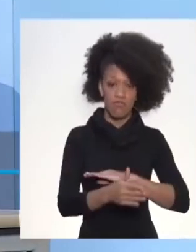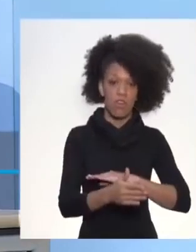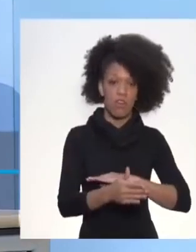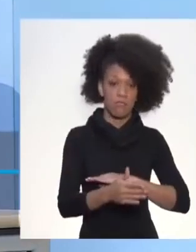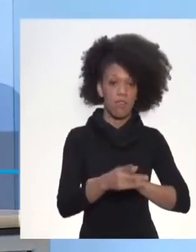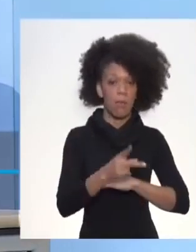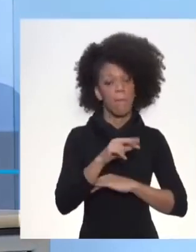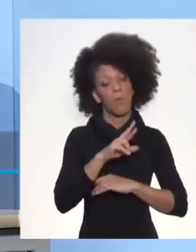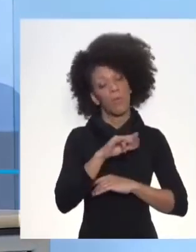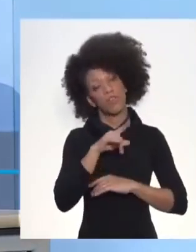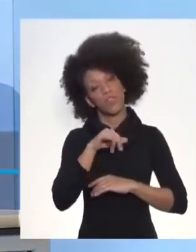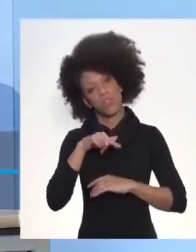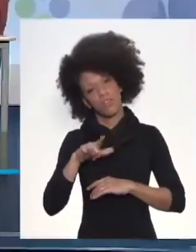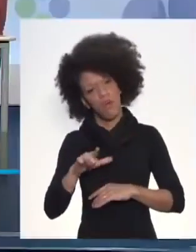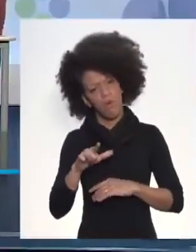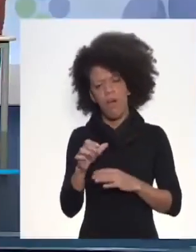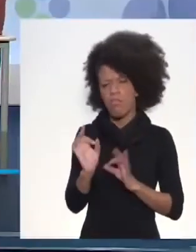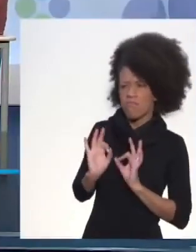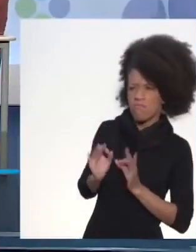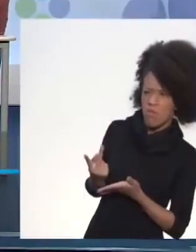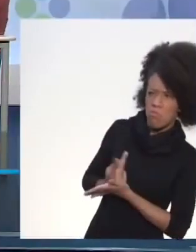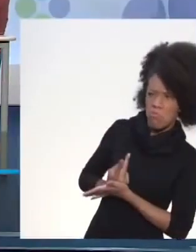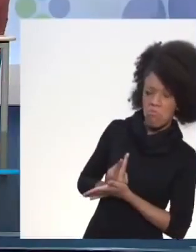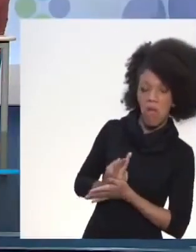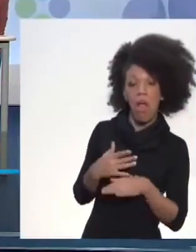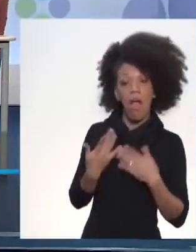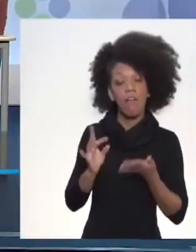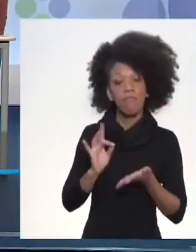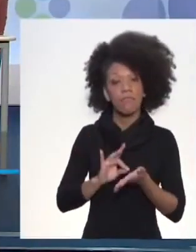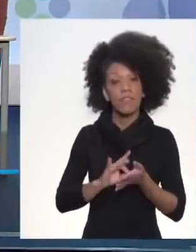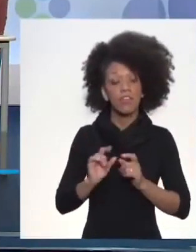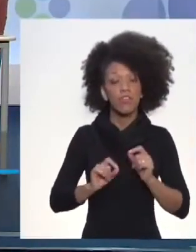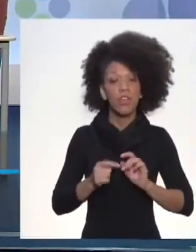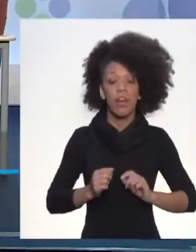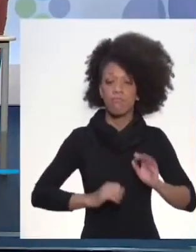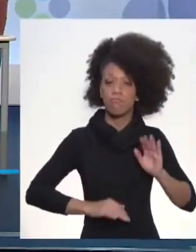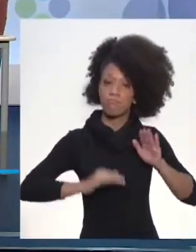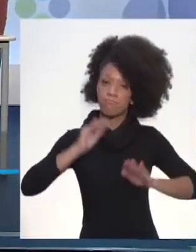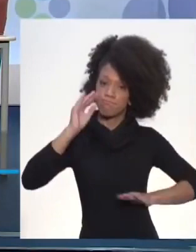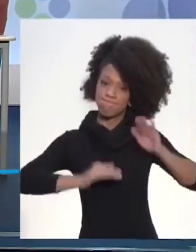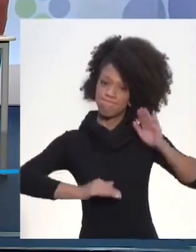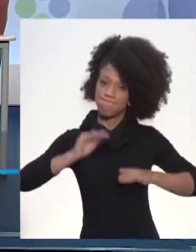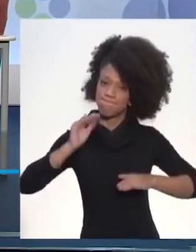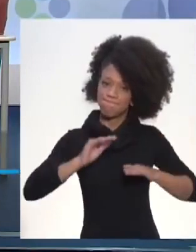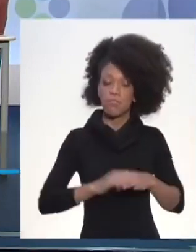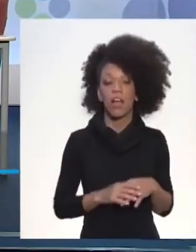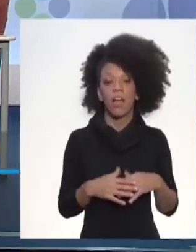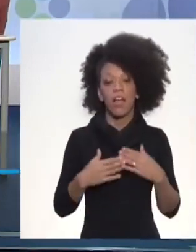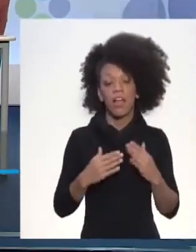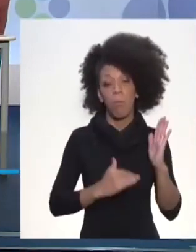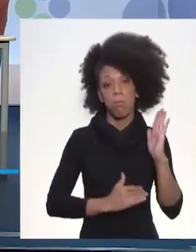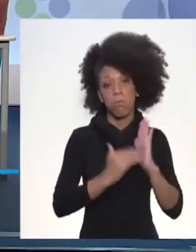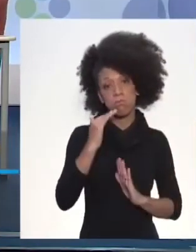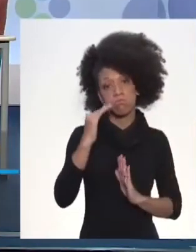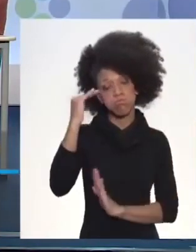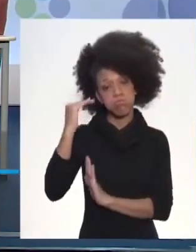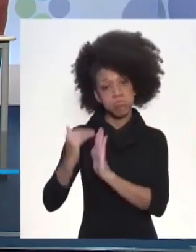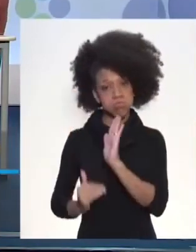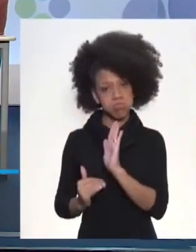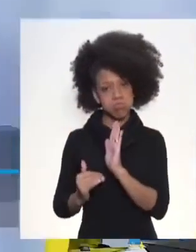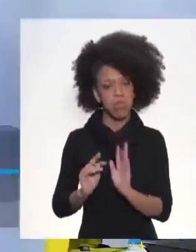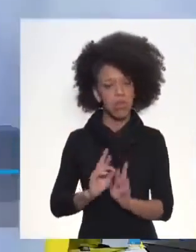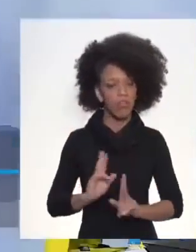diretamente proporcionais. Está correto, hein, Osmar? É verdade, né? Que elas aumentam ou diminuem de forma proporcional, direta